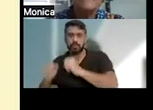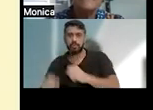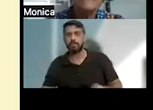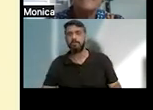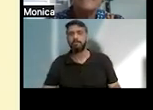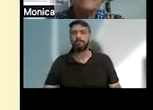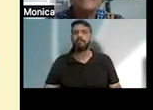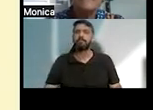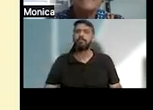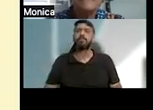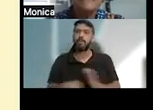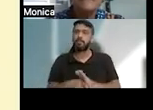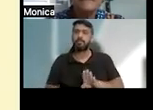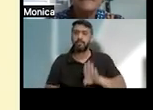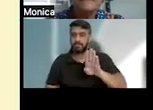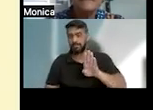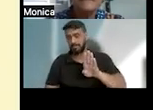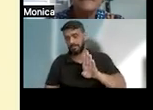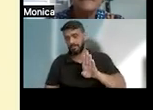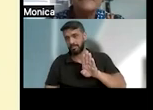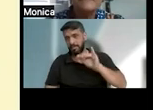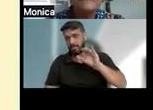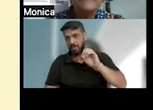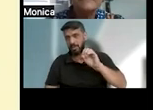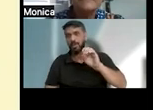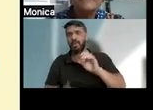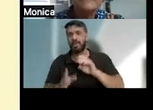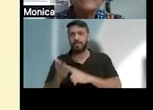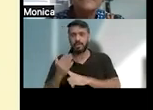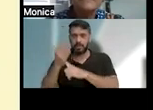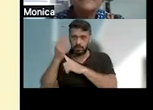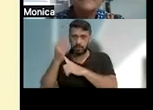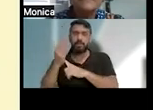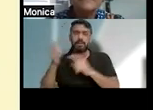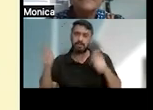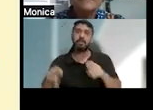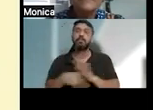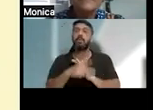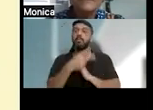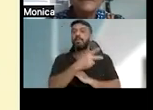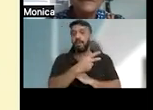biotech, enfim, já é uma vivência próxima do mercado de trabalho deles, né?